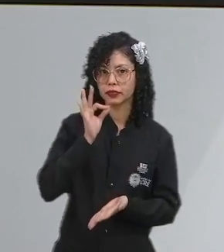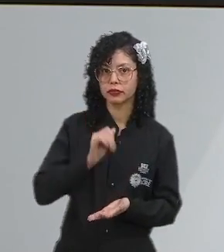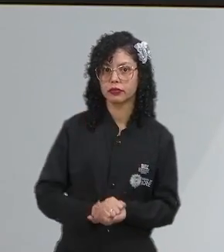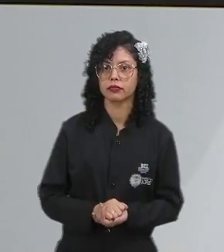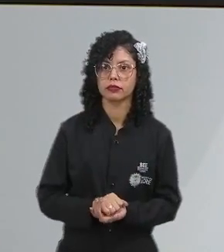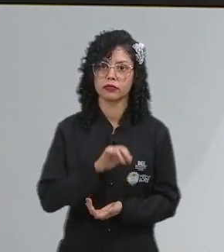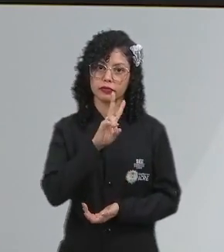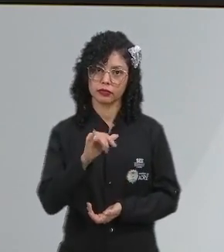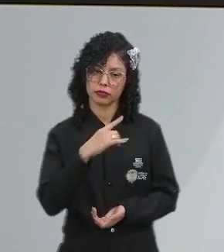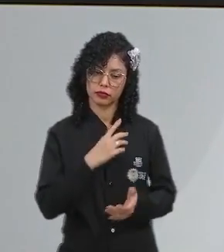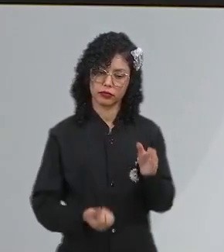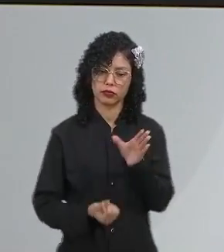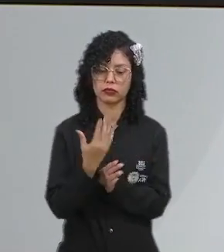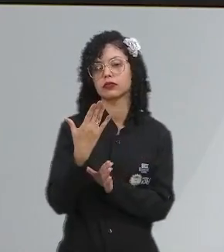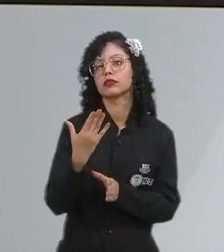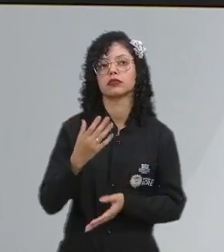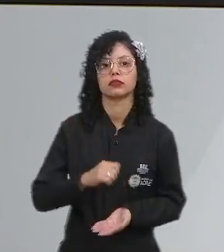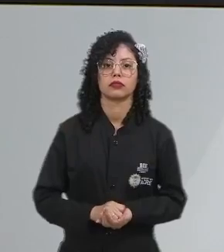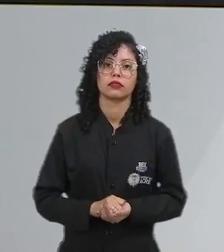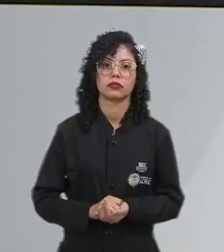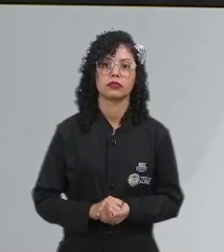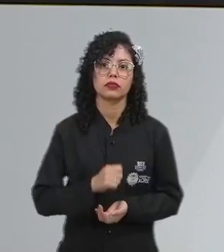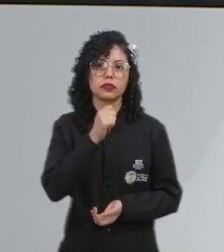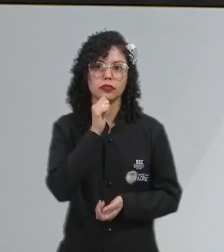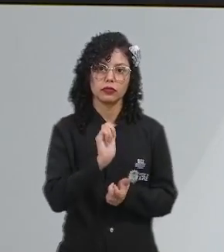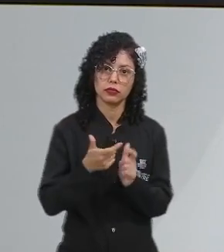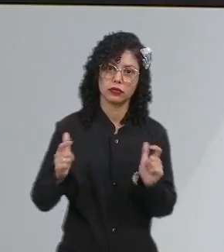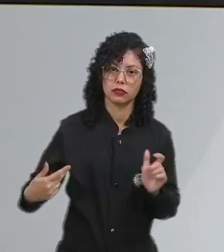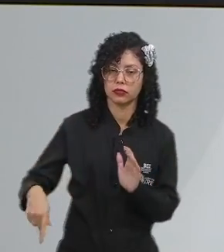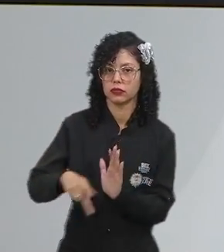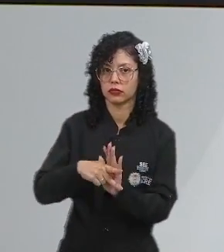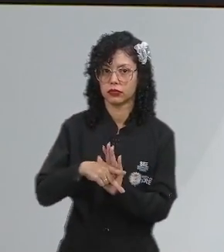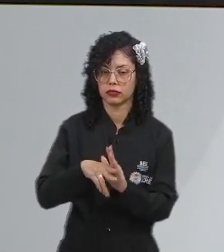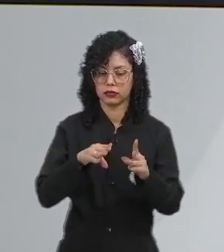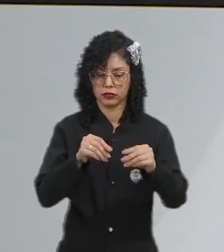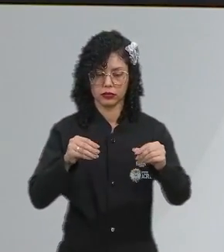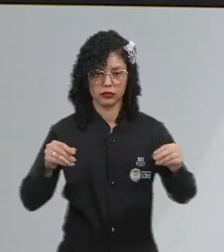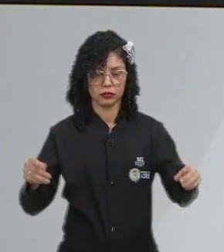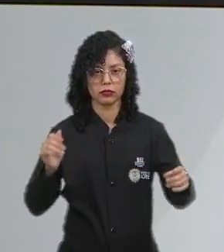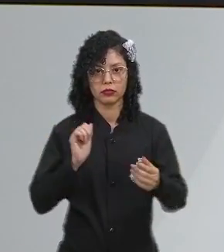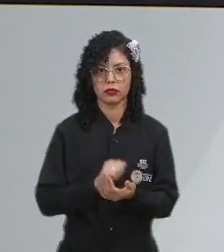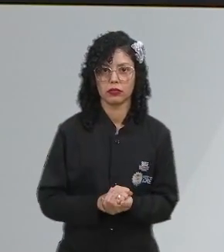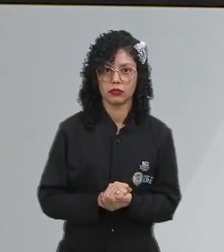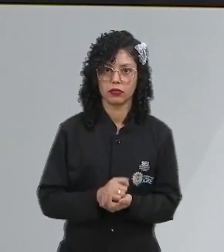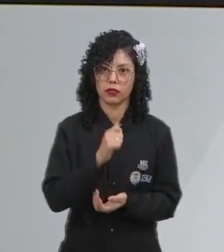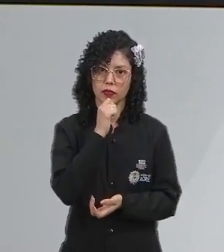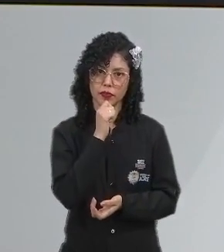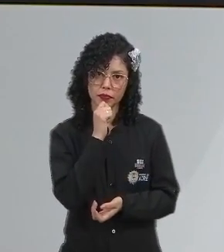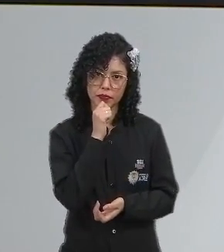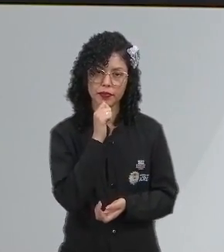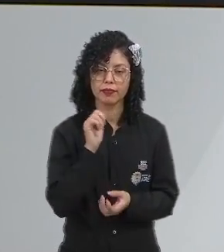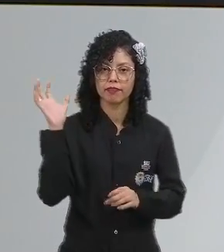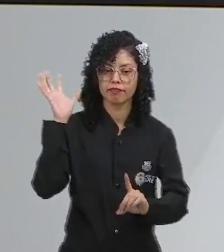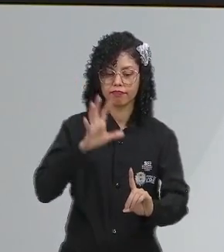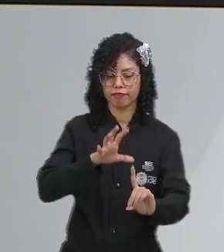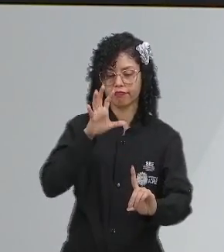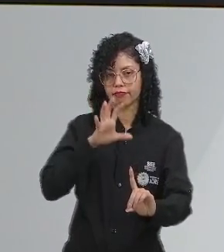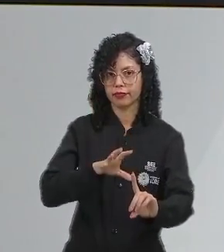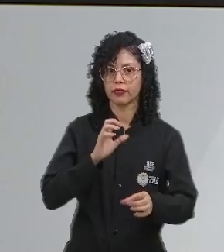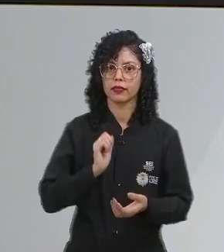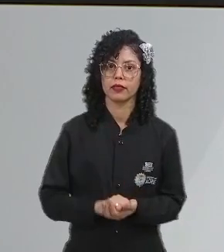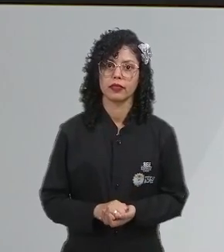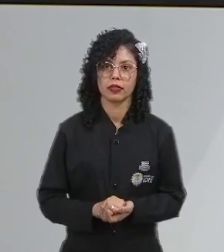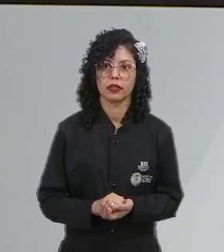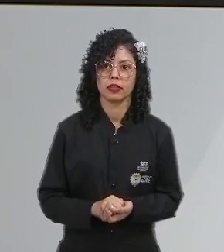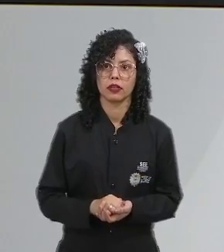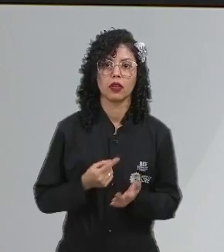gerar o surgimento dos grandes latifundiários. Então, os grandes proprietários de terra acabam se tornando pessoas muito influentes no país, muito poderosas,